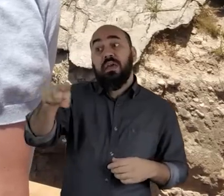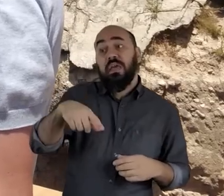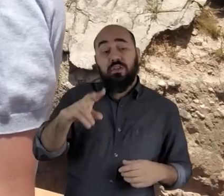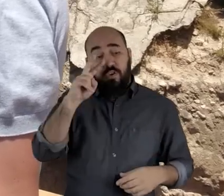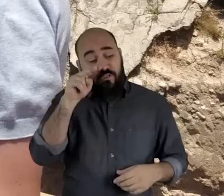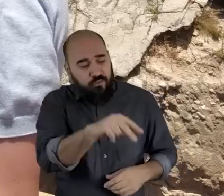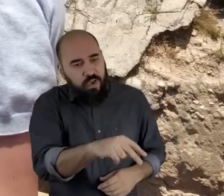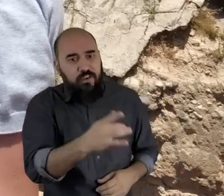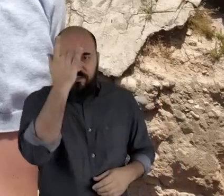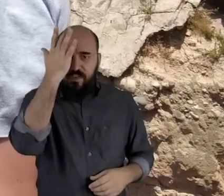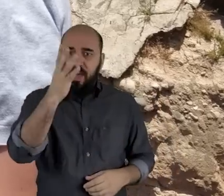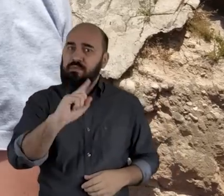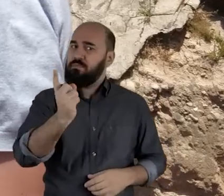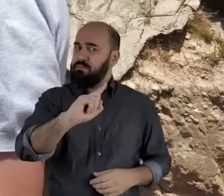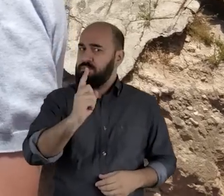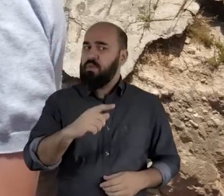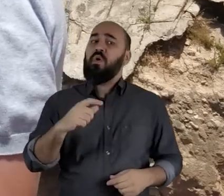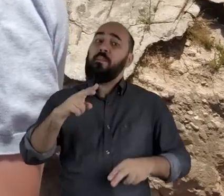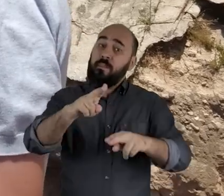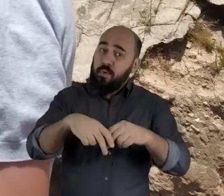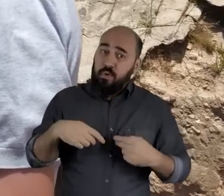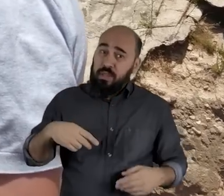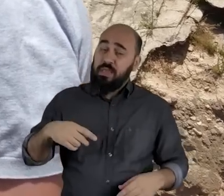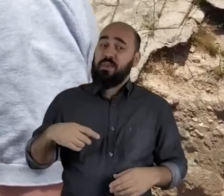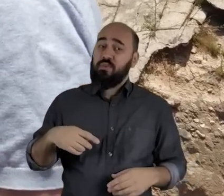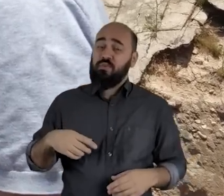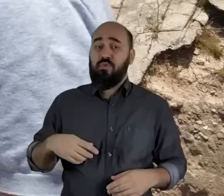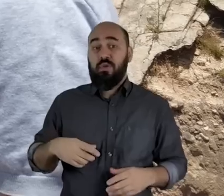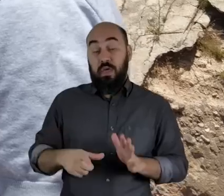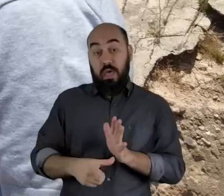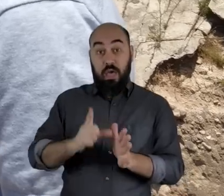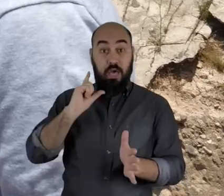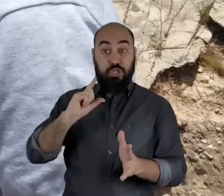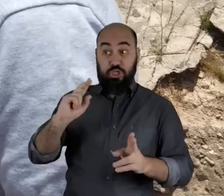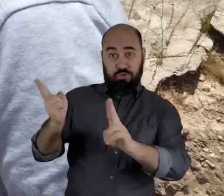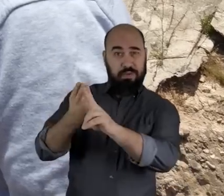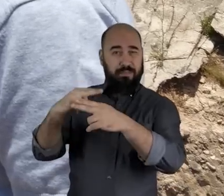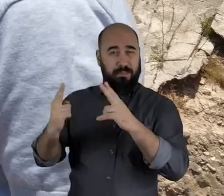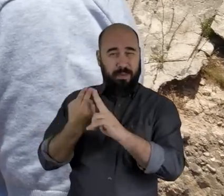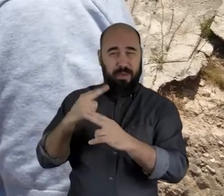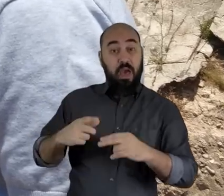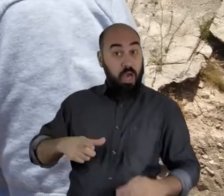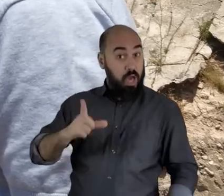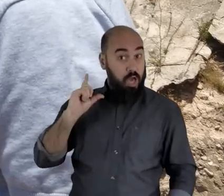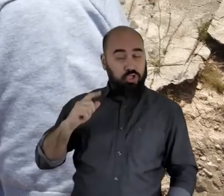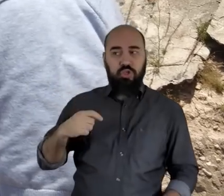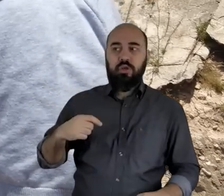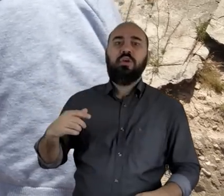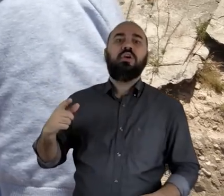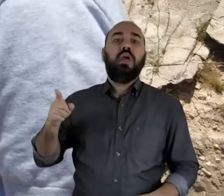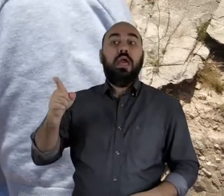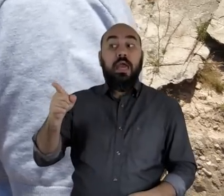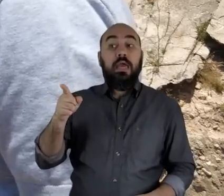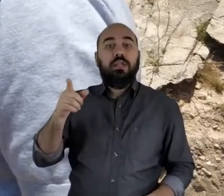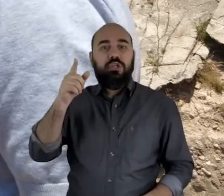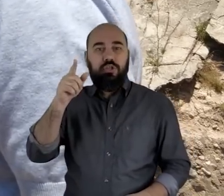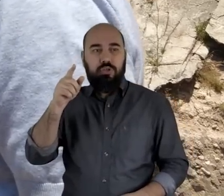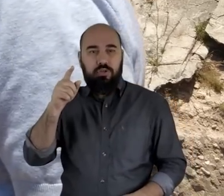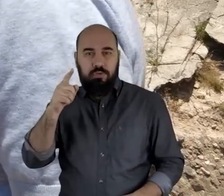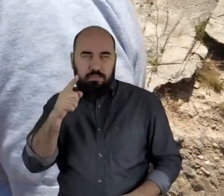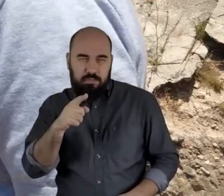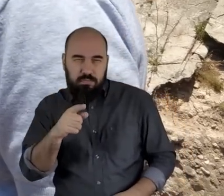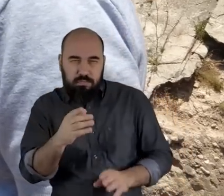dos olhos de quem vinha lá de fora. Por isso que muitas vezes, antes de uma batalha, o exército invasor mandava à frente